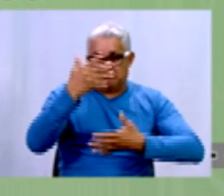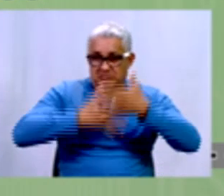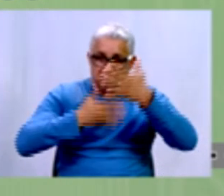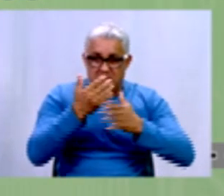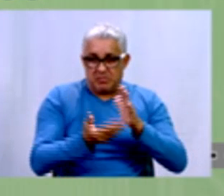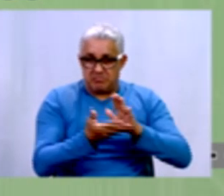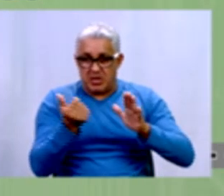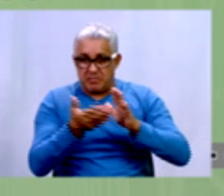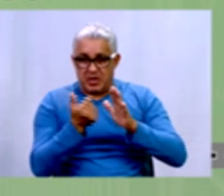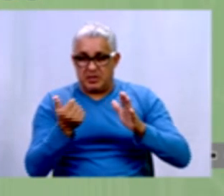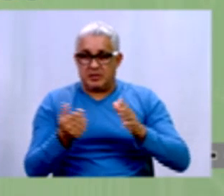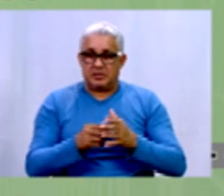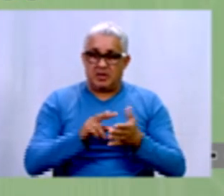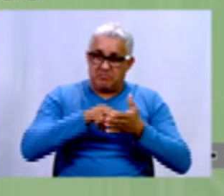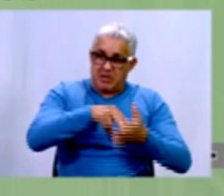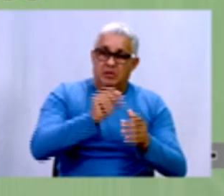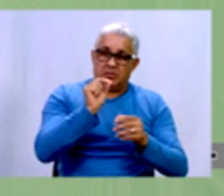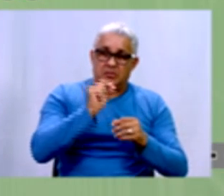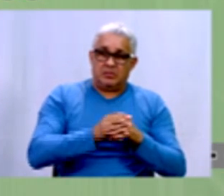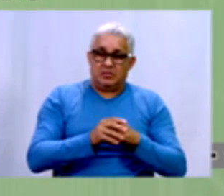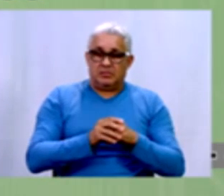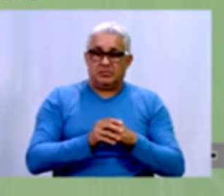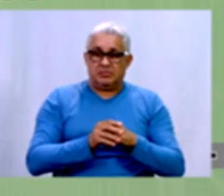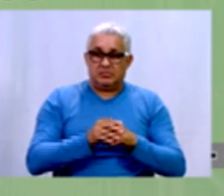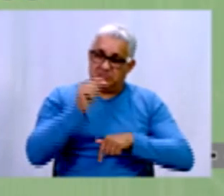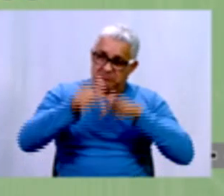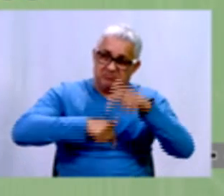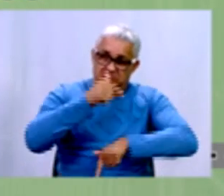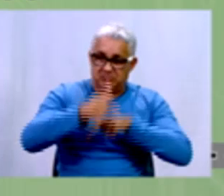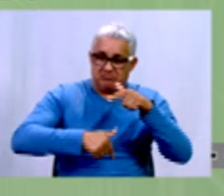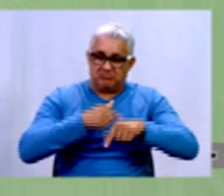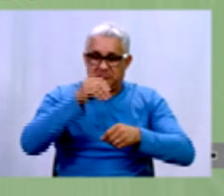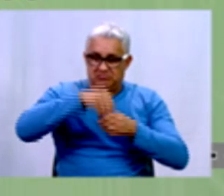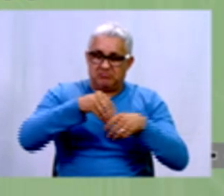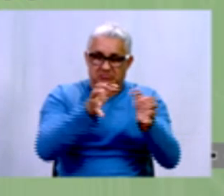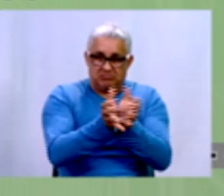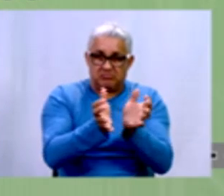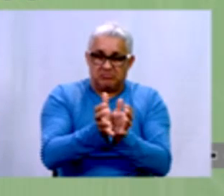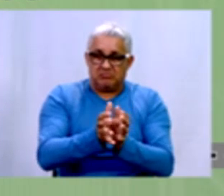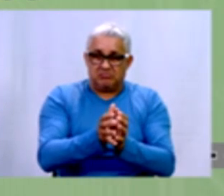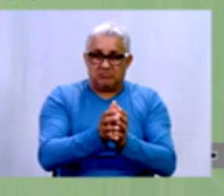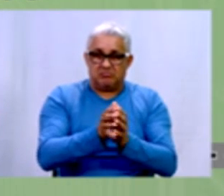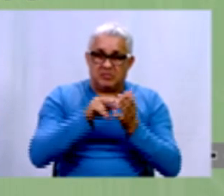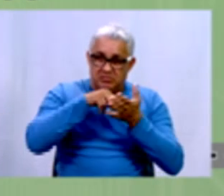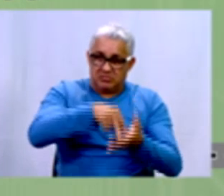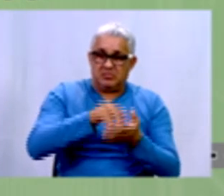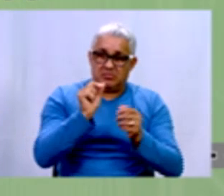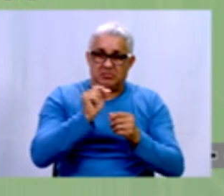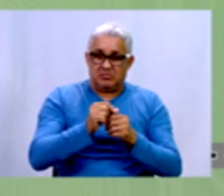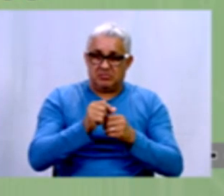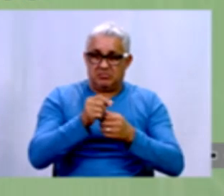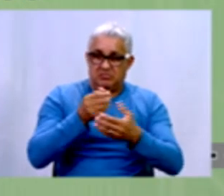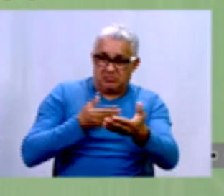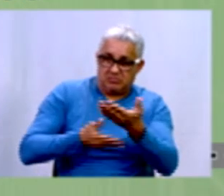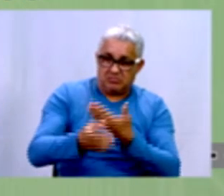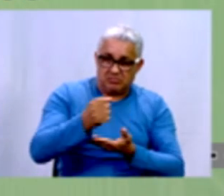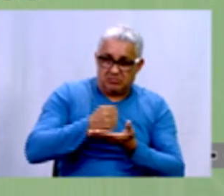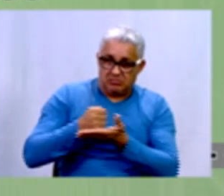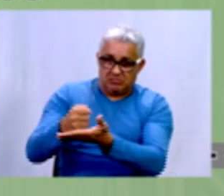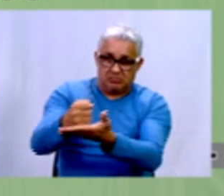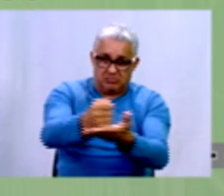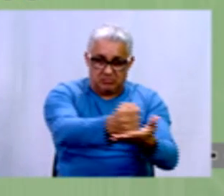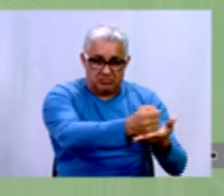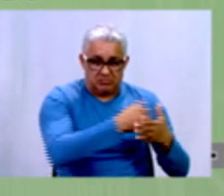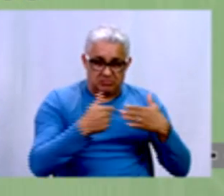a plena funcionalidade e produtividade da equipe, garante a colaboração entre os